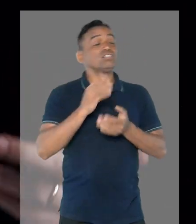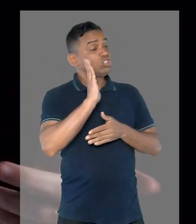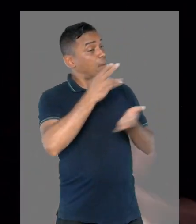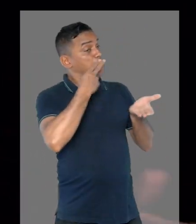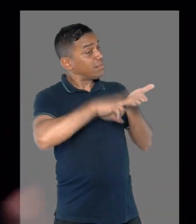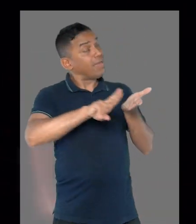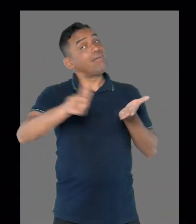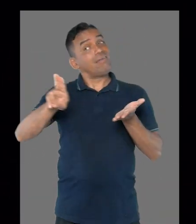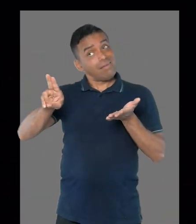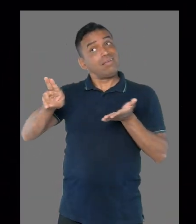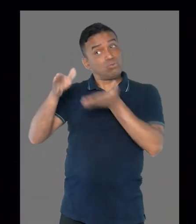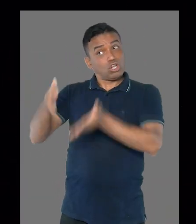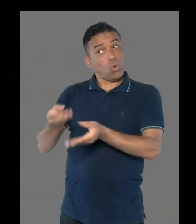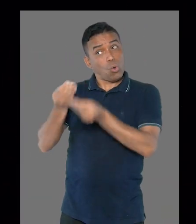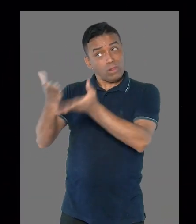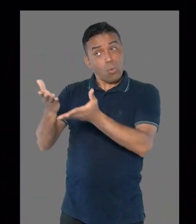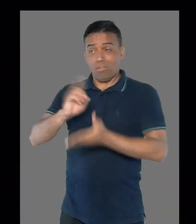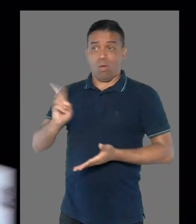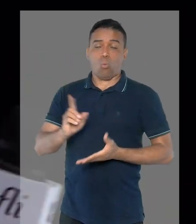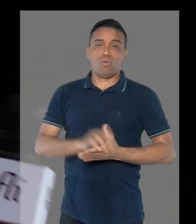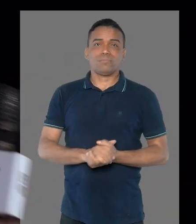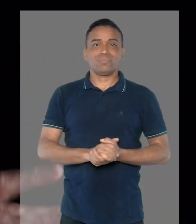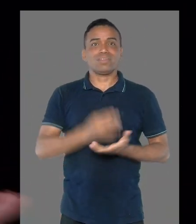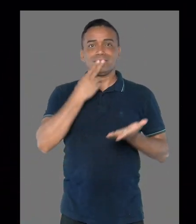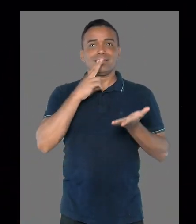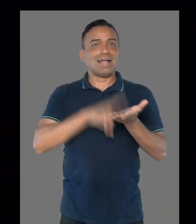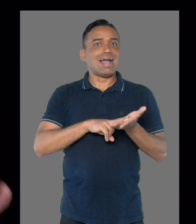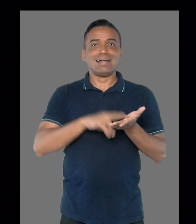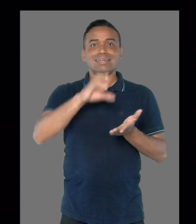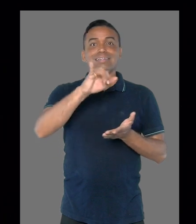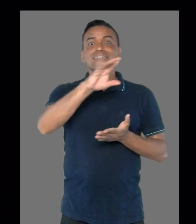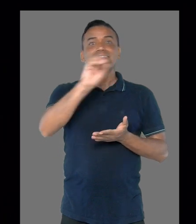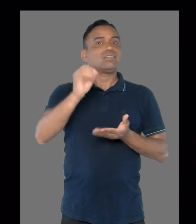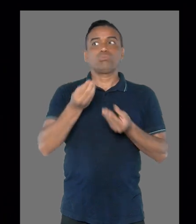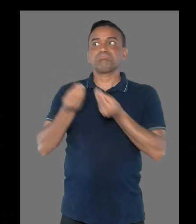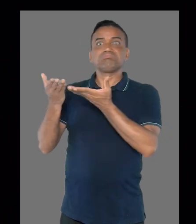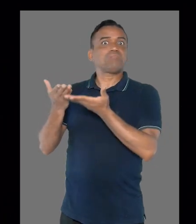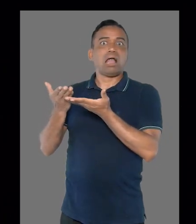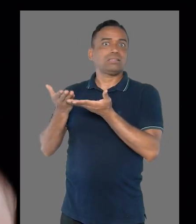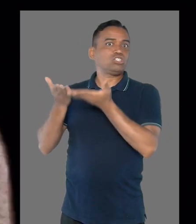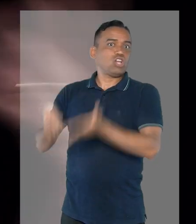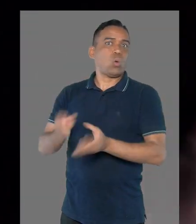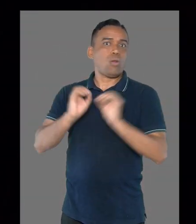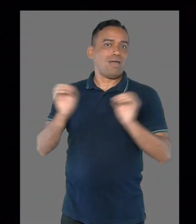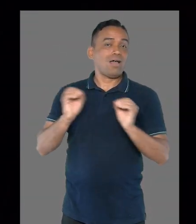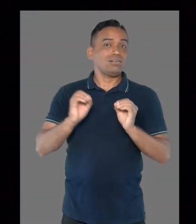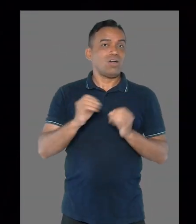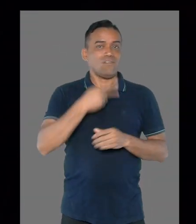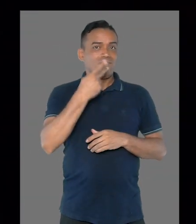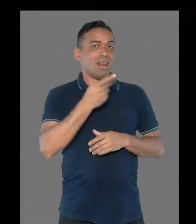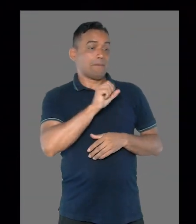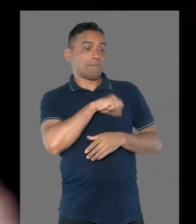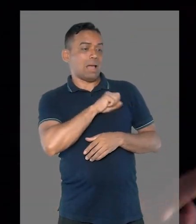fala, eu já te mandei essa carta, ela não chegou, não? Assim, a carta do Ciro dos Anjos nunca recebeu. Assim. Talvez se ele quisesse falar mal